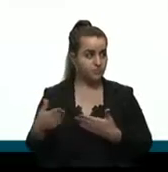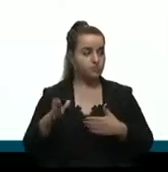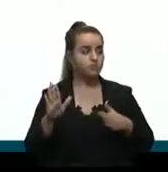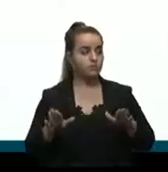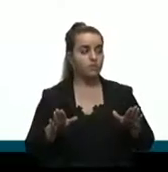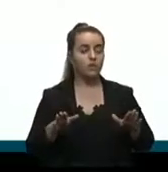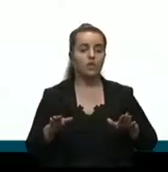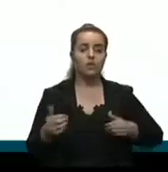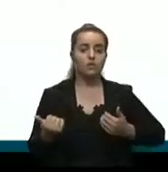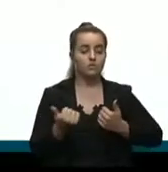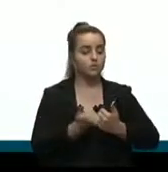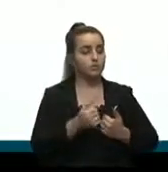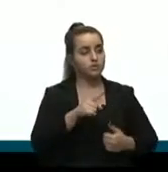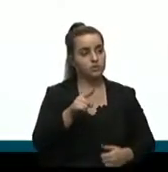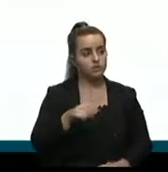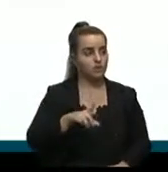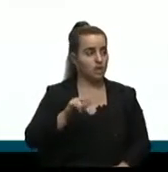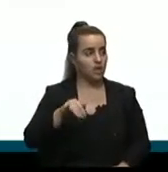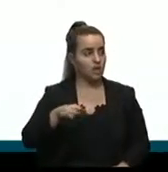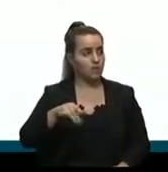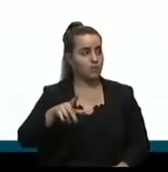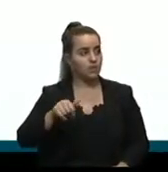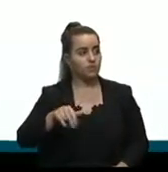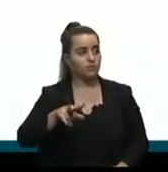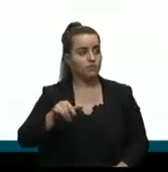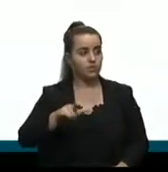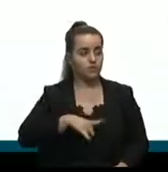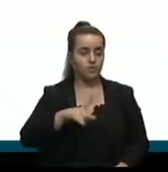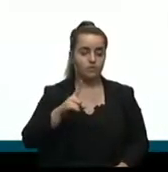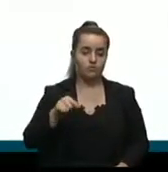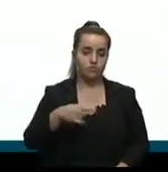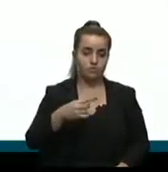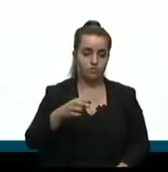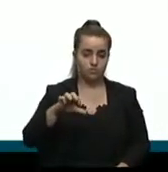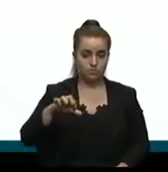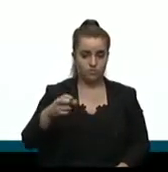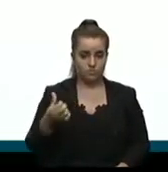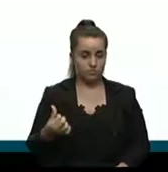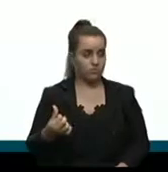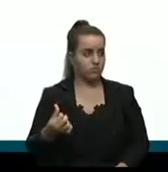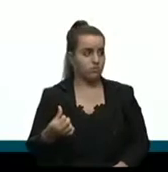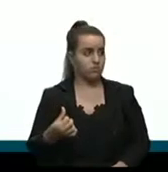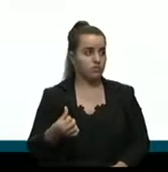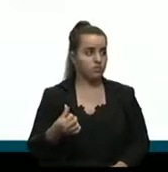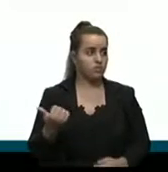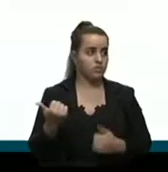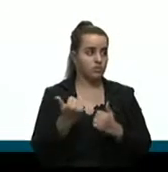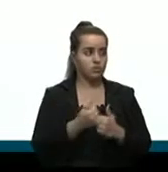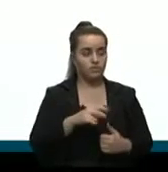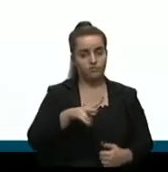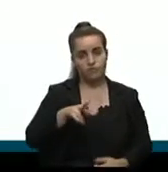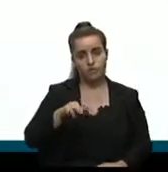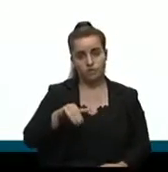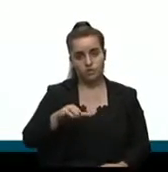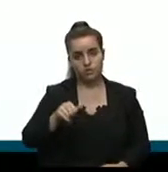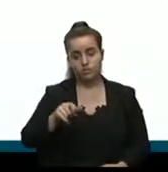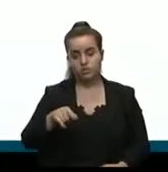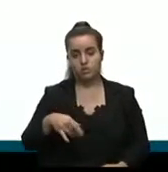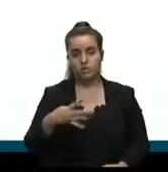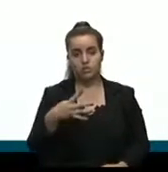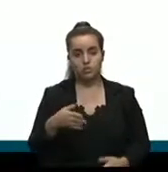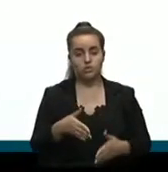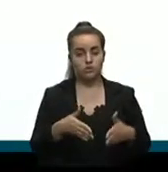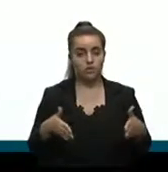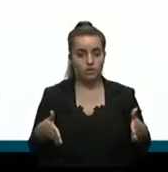Então, no lugar de Z lambda, 1,96. No lugar da variância, 4. Tamanho da amostra, 30.